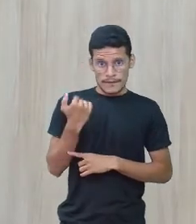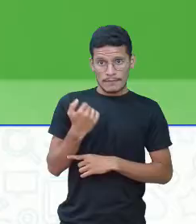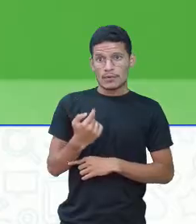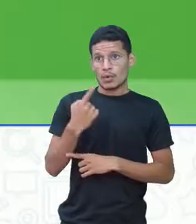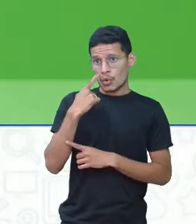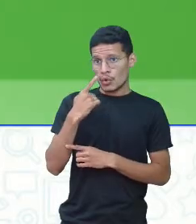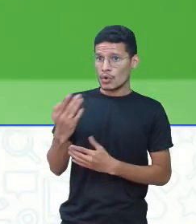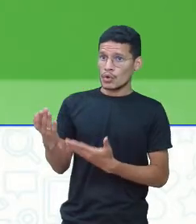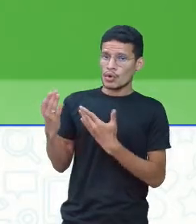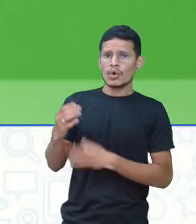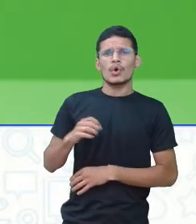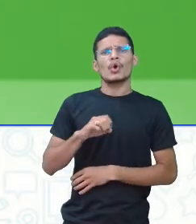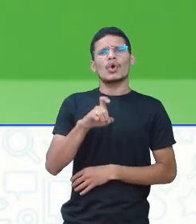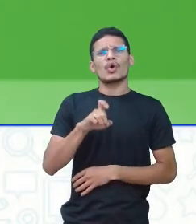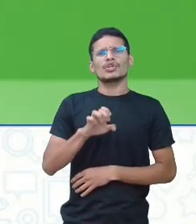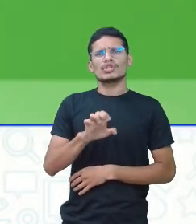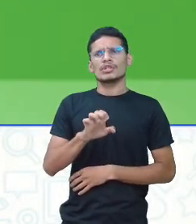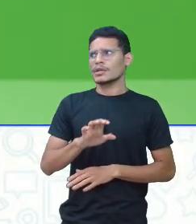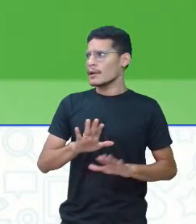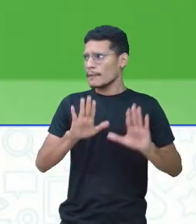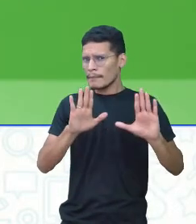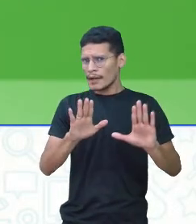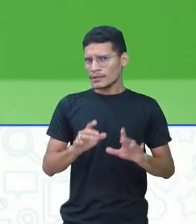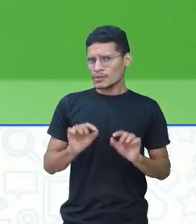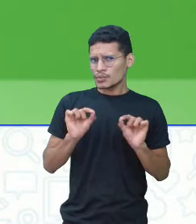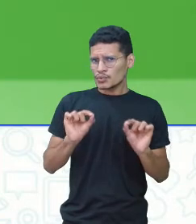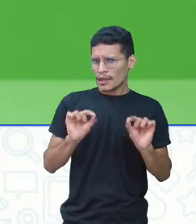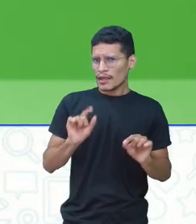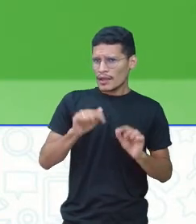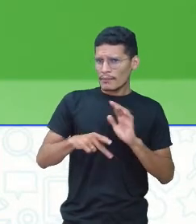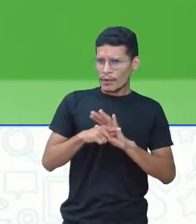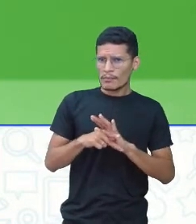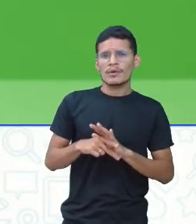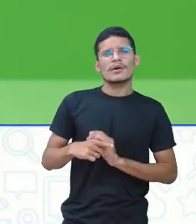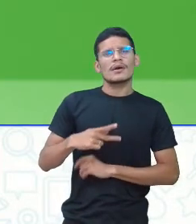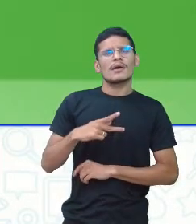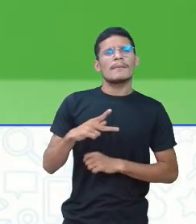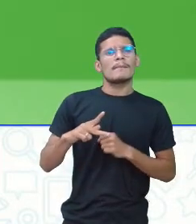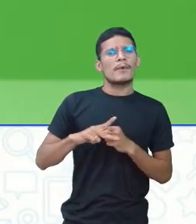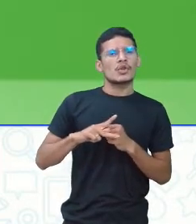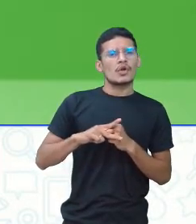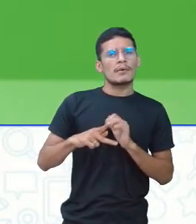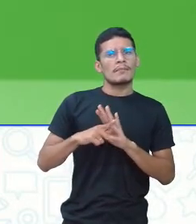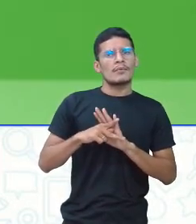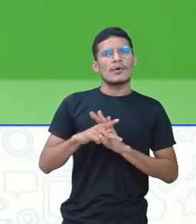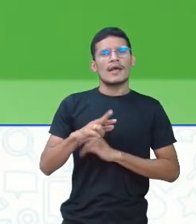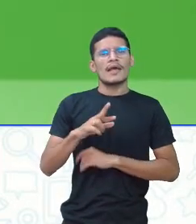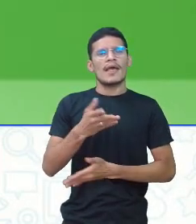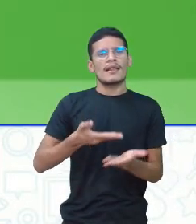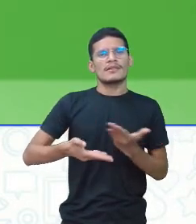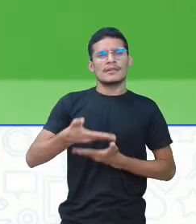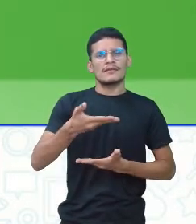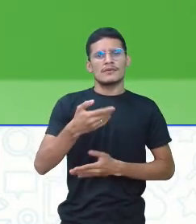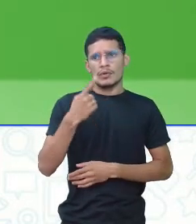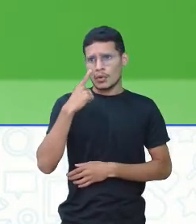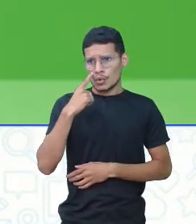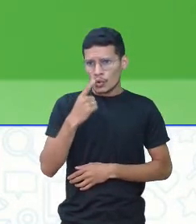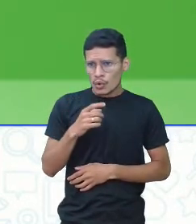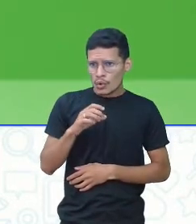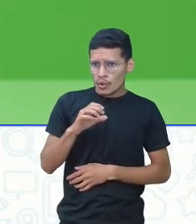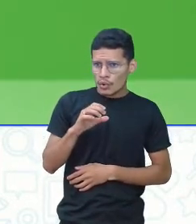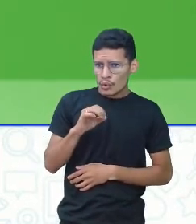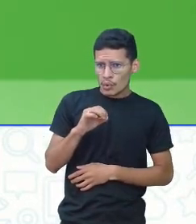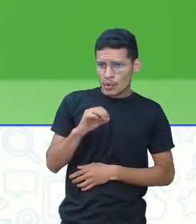Oxi, e aí a gente pergunta, mas o que? Não era um pronome relativo? Também. O que? O que é